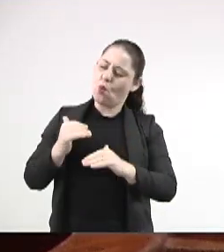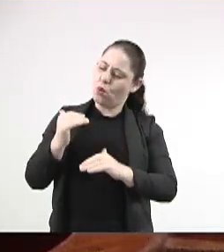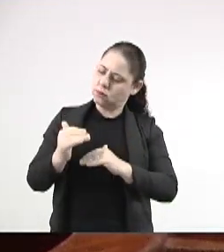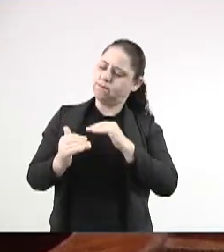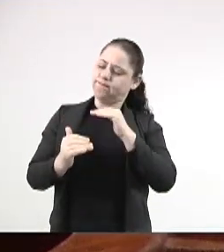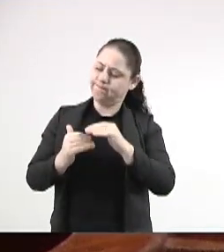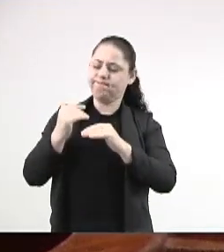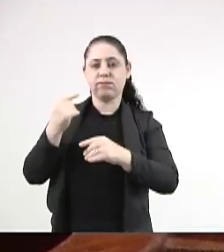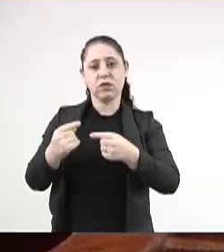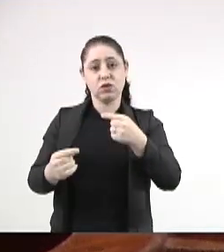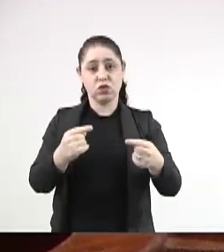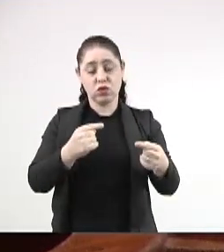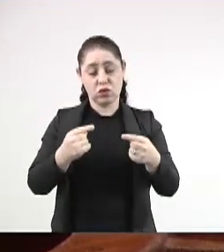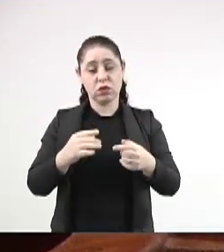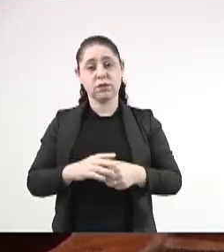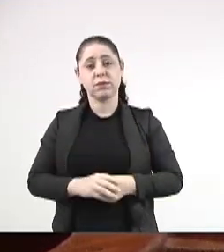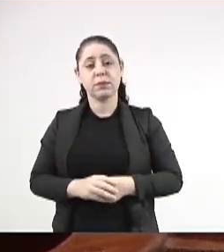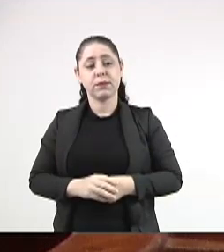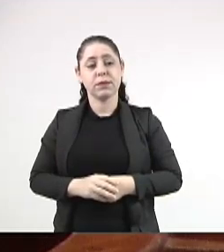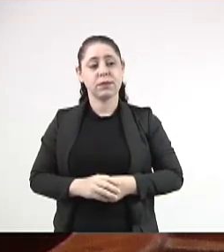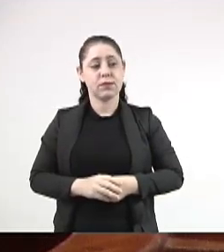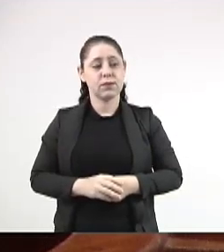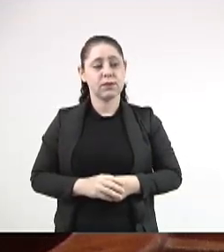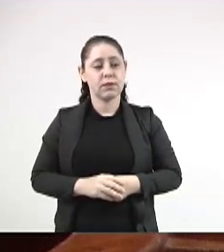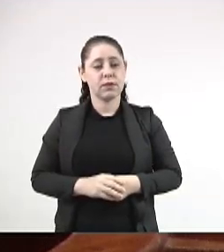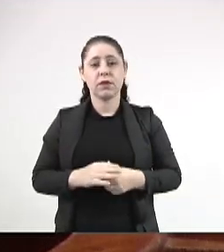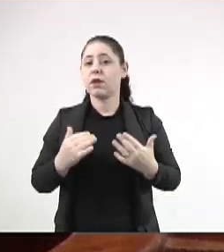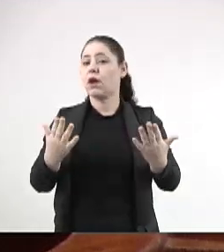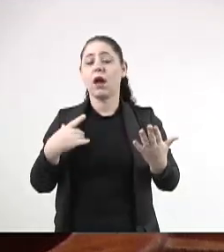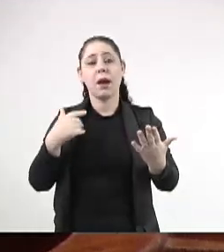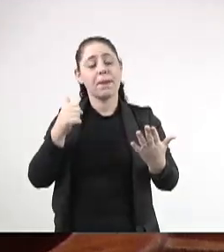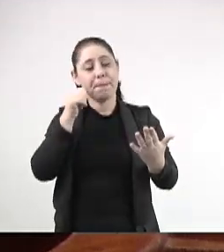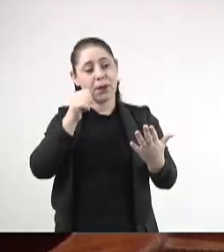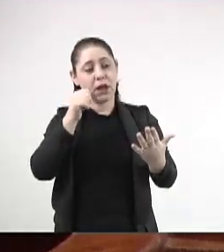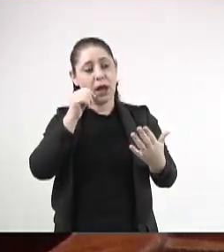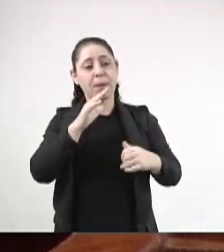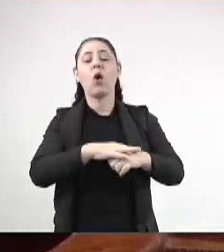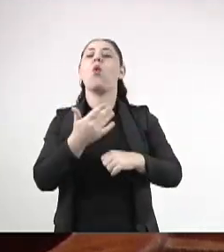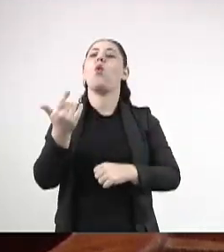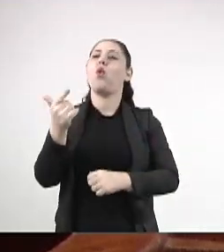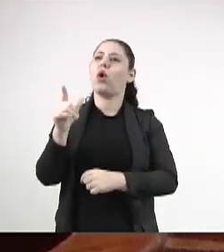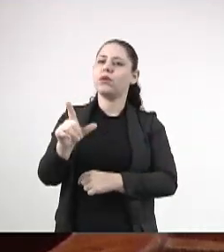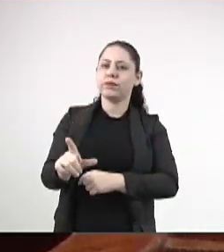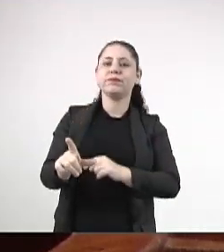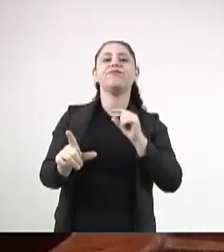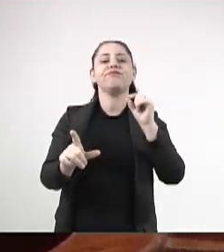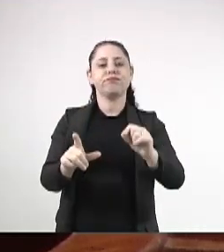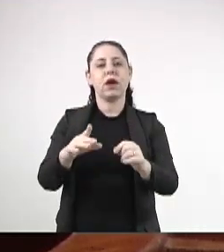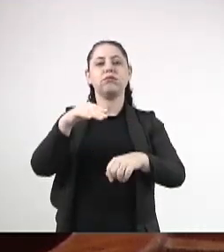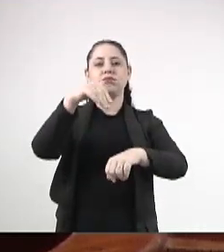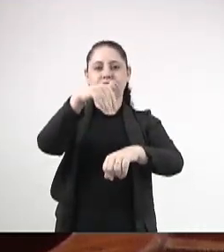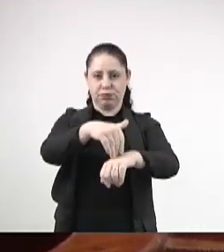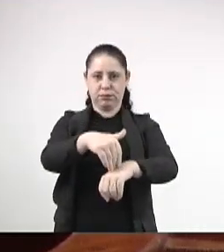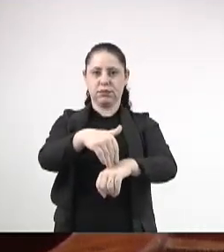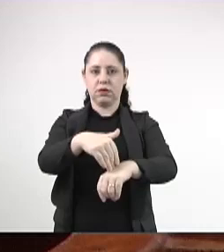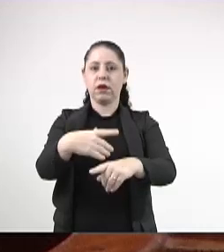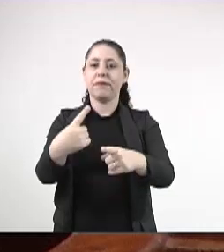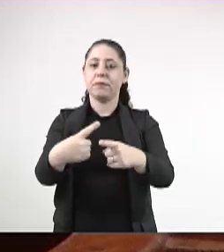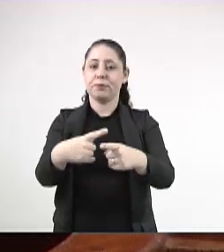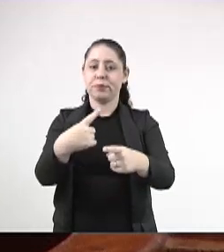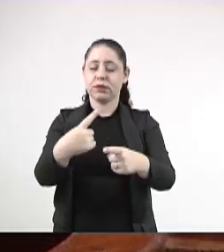debates polêmicos. E as mulheres, mais uma vez, foram condenadas.